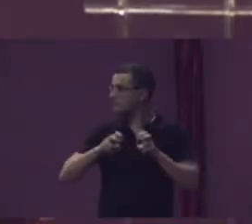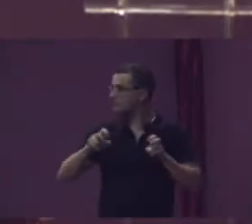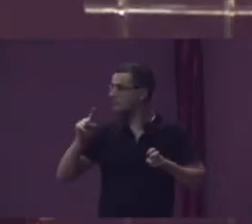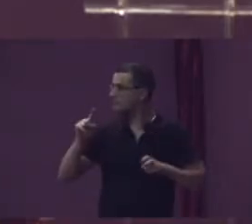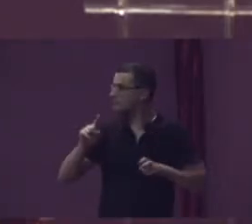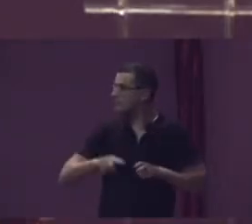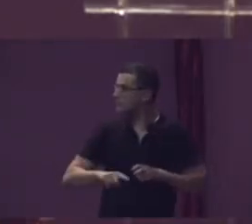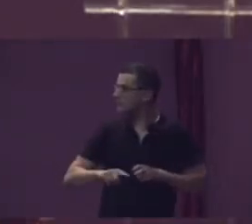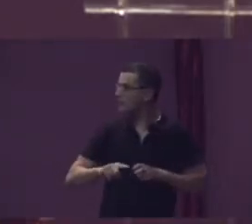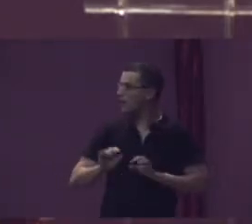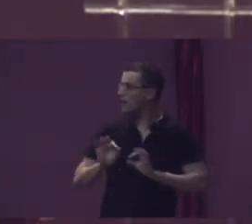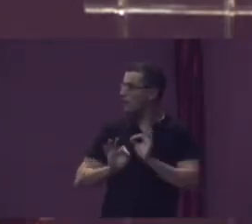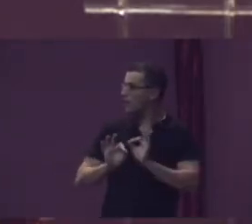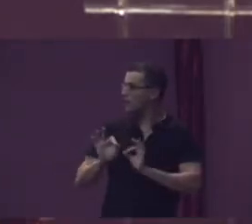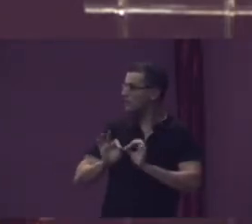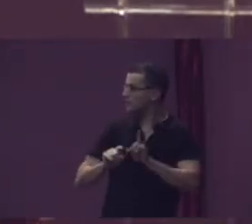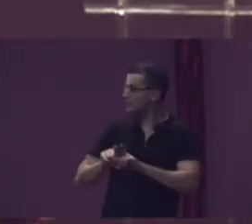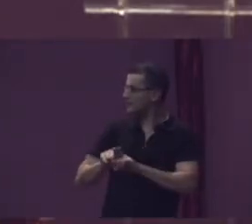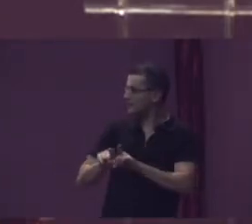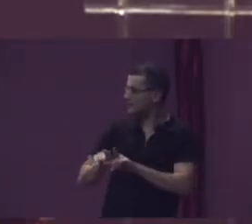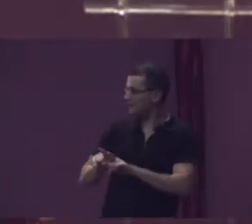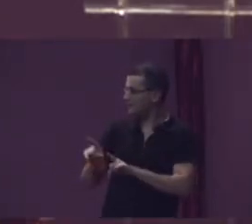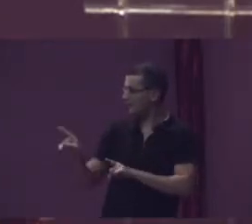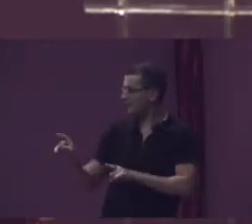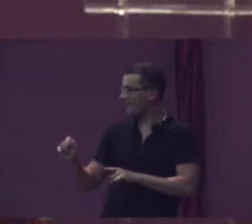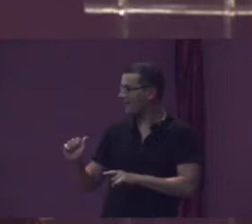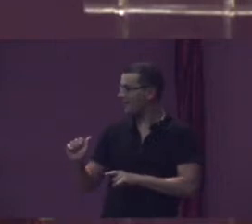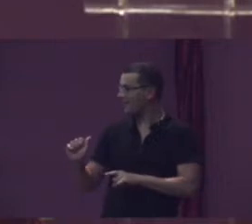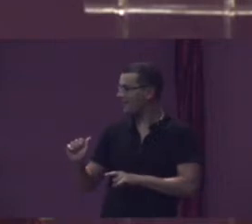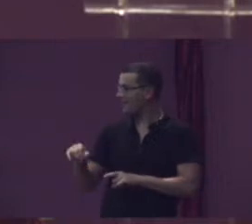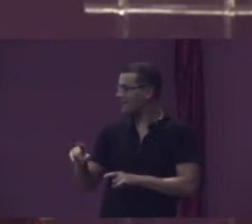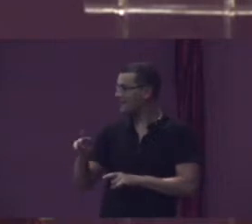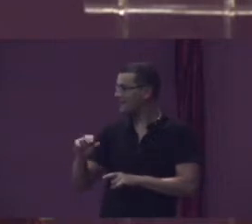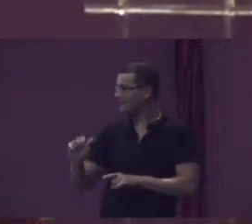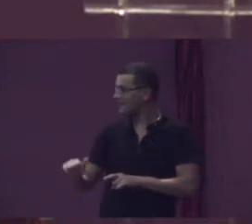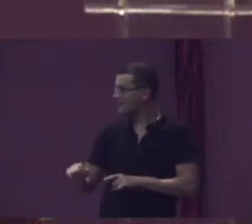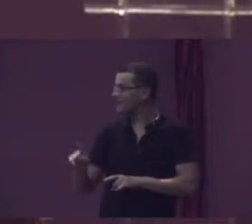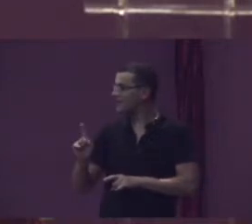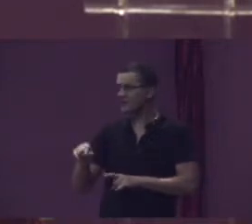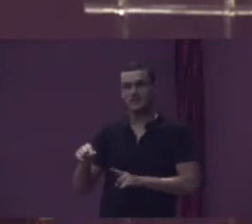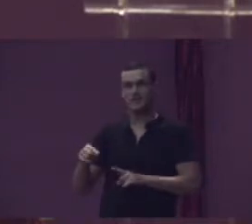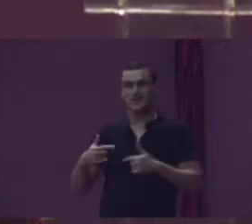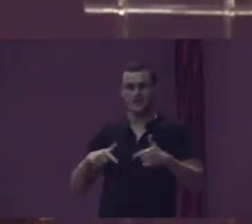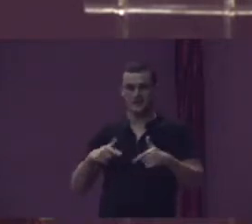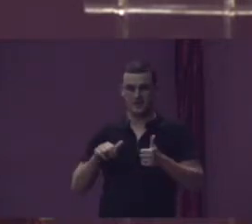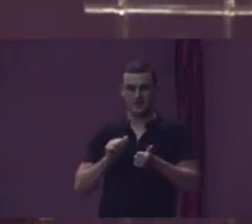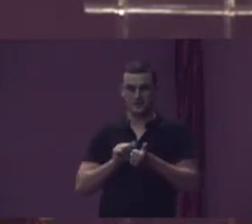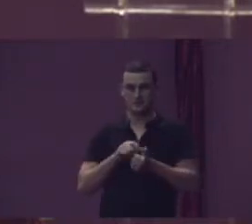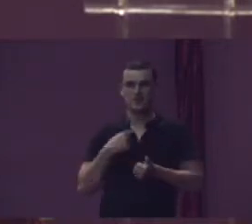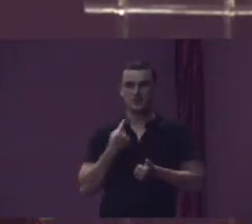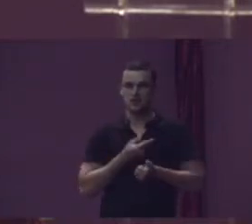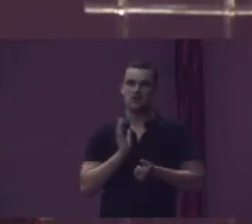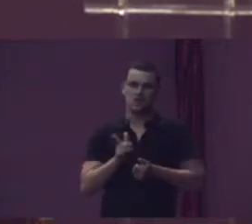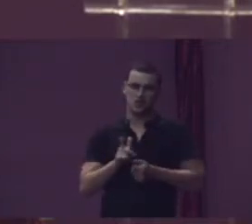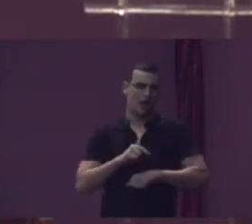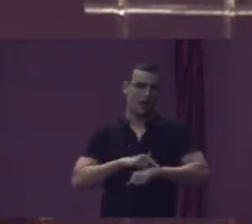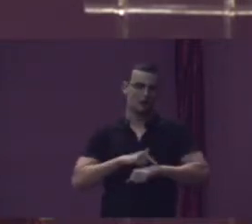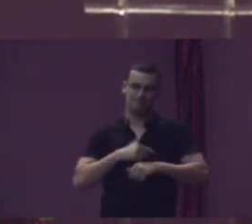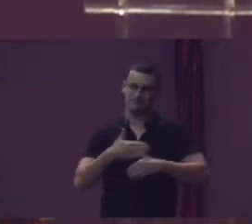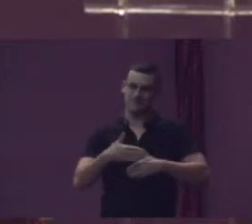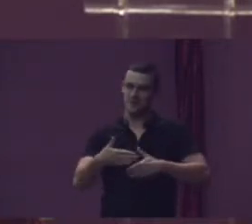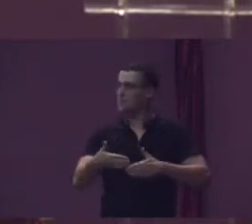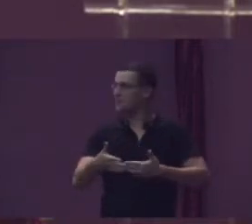das co-organizadoras desse programa e que trabalha com a gente desde muito tempo sobre a peligros